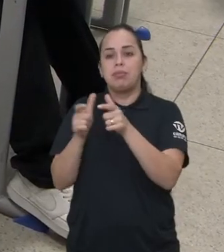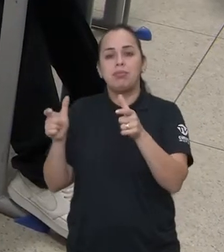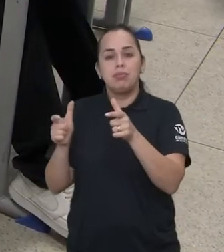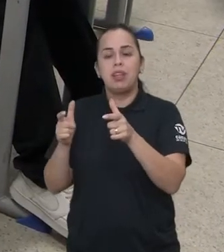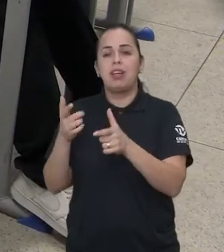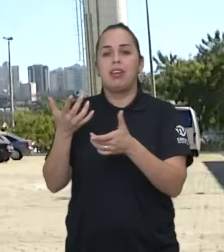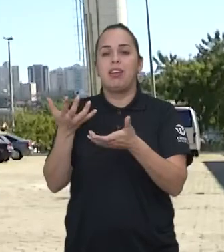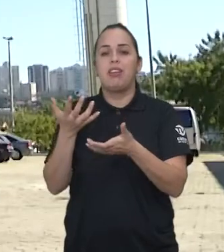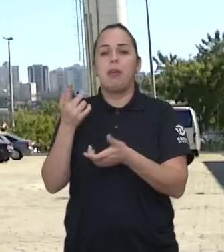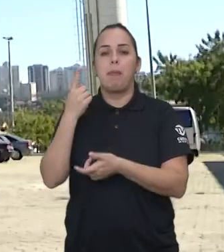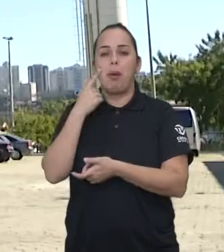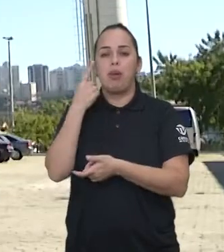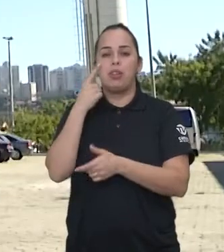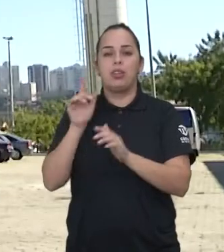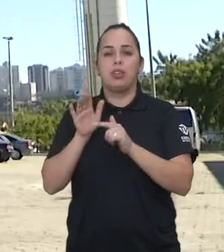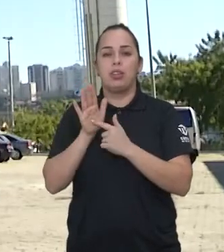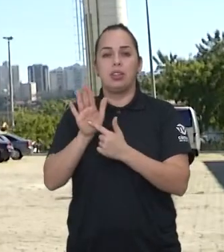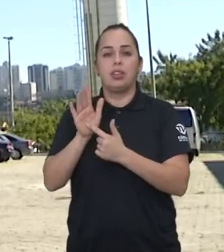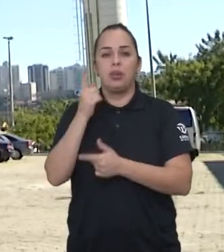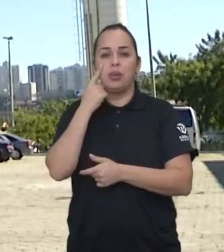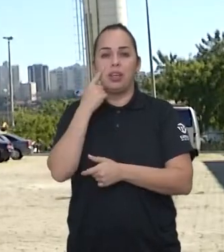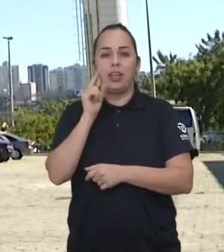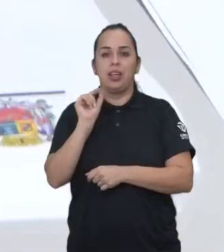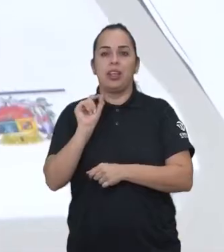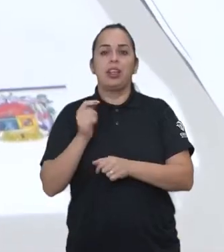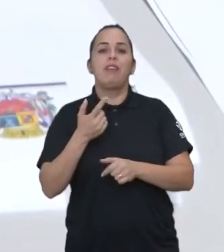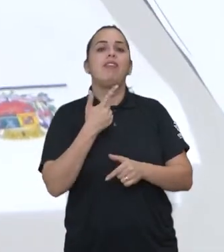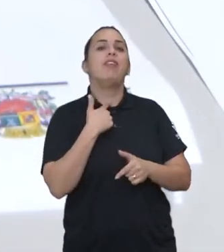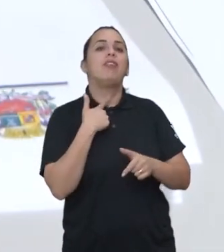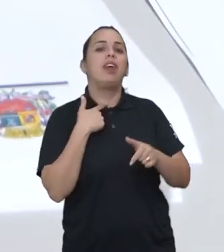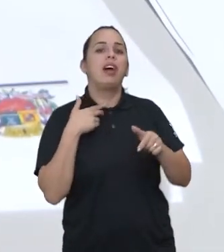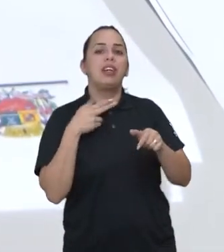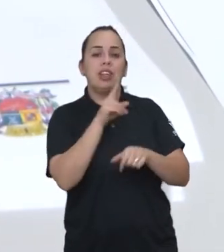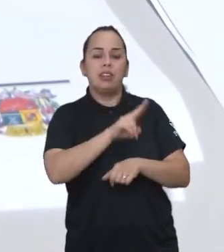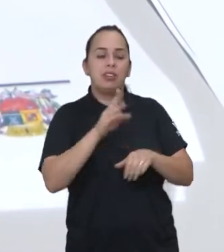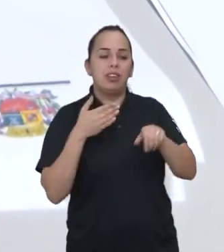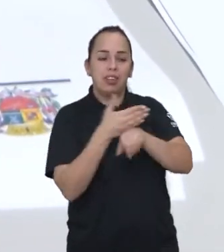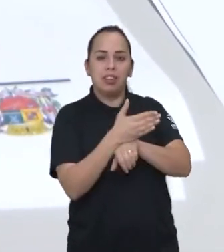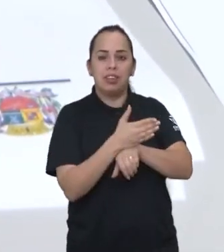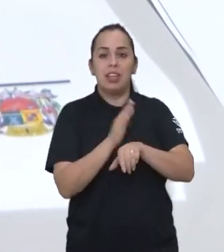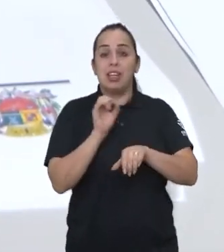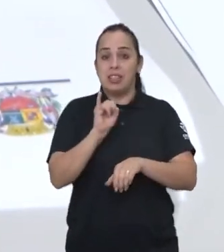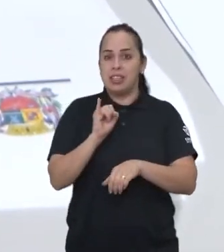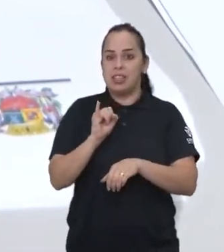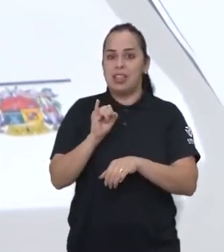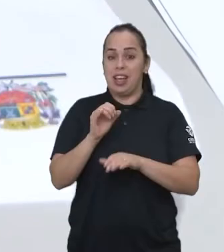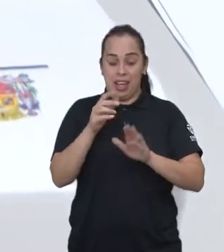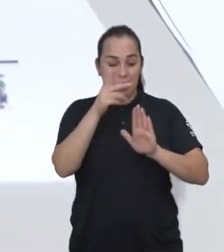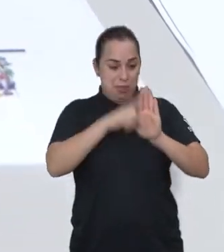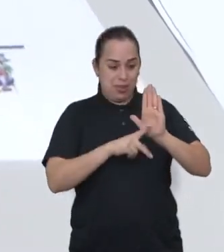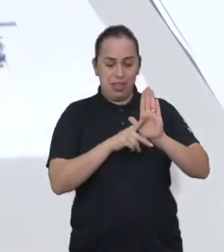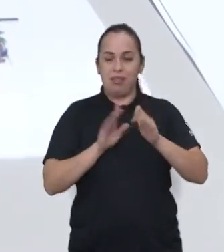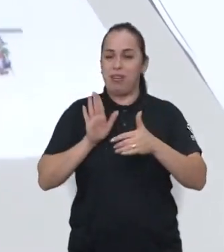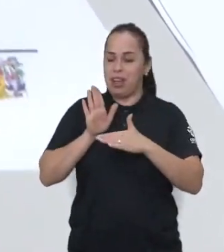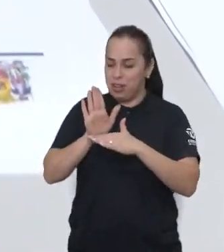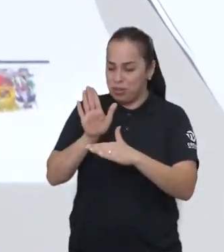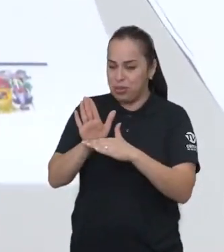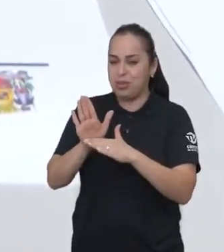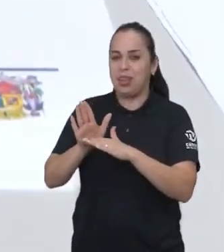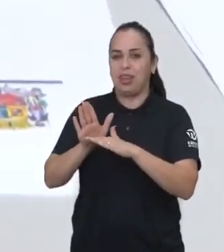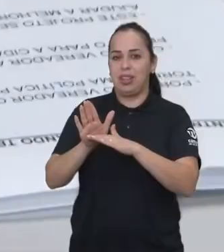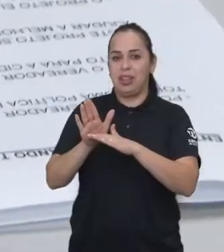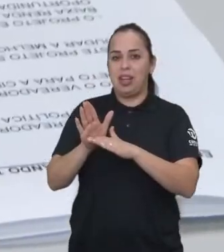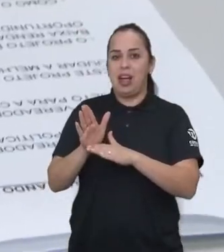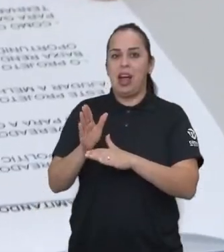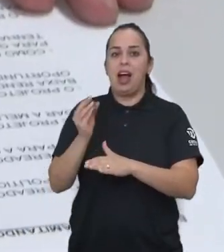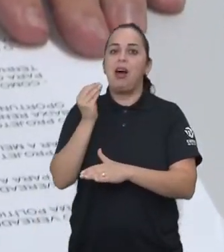grande parcela de estudantes deseja ingressar em universidades por isso o projeto de lei pode auxiliar aqueles que não tem condição a